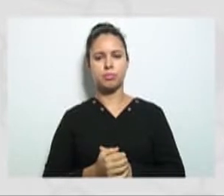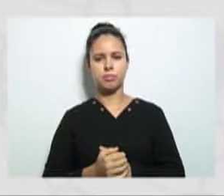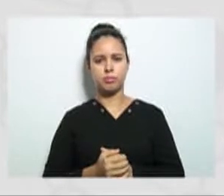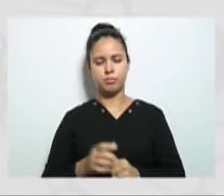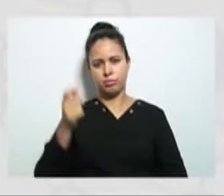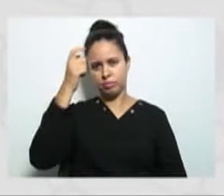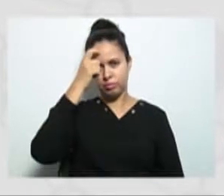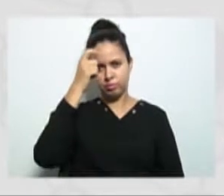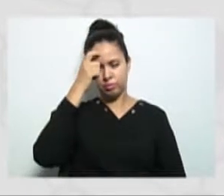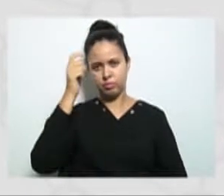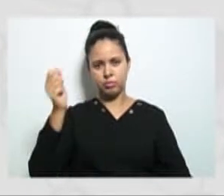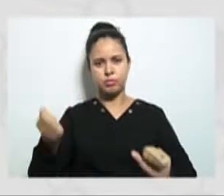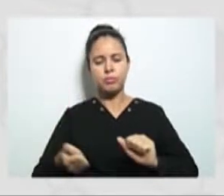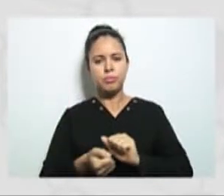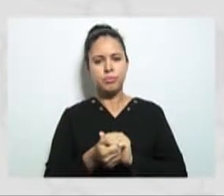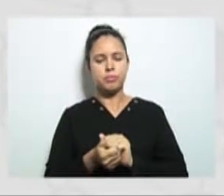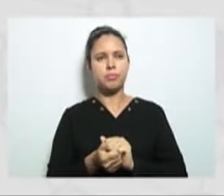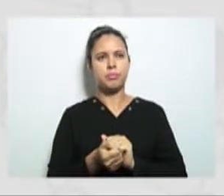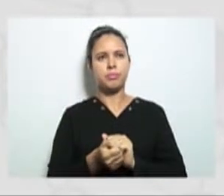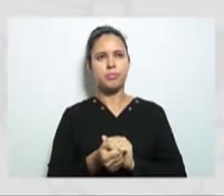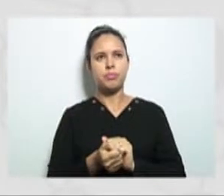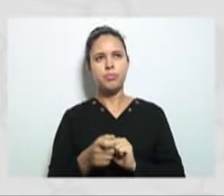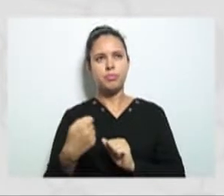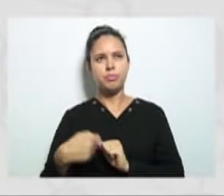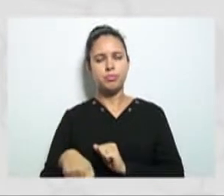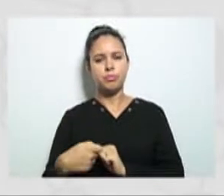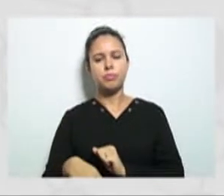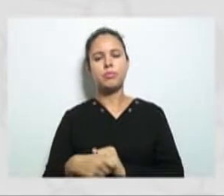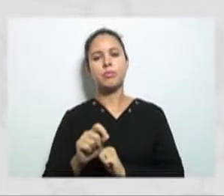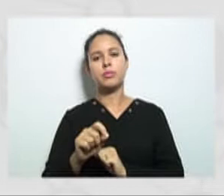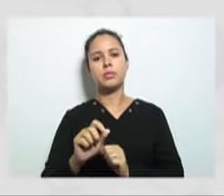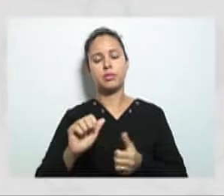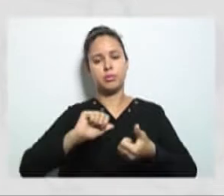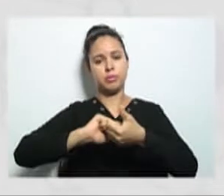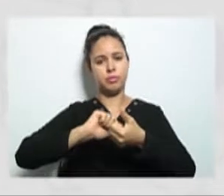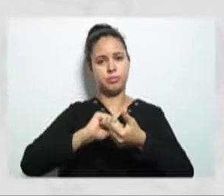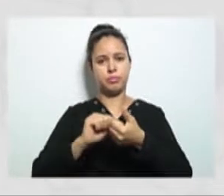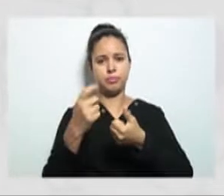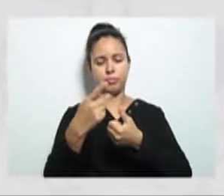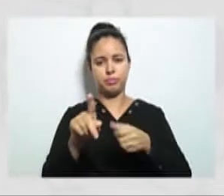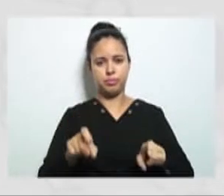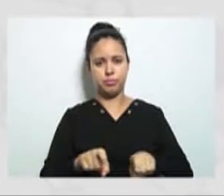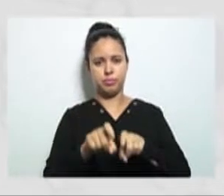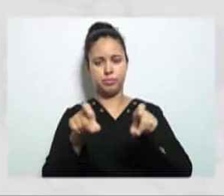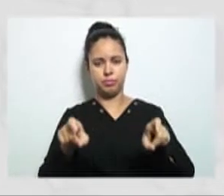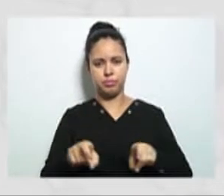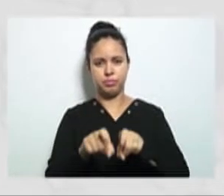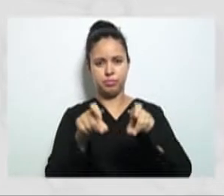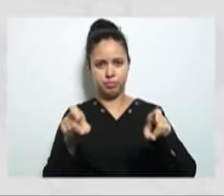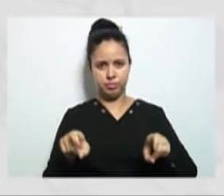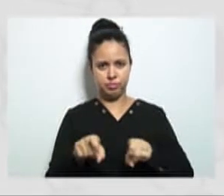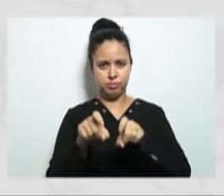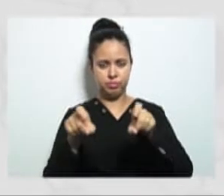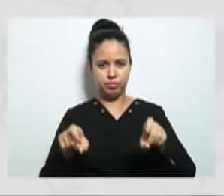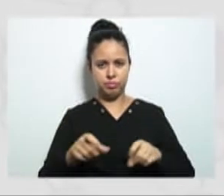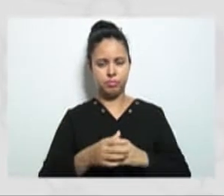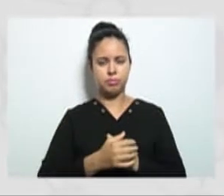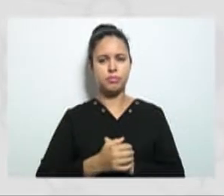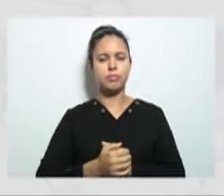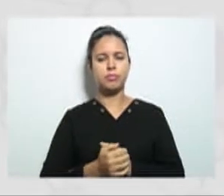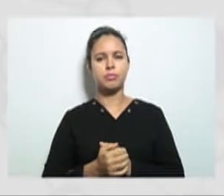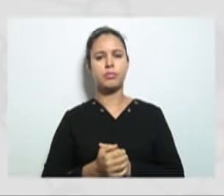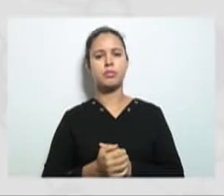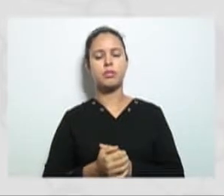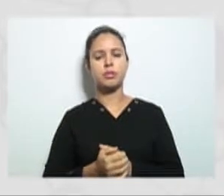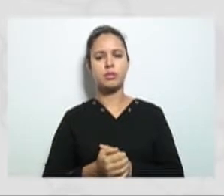junto com o processador, definem a qualidade do seu equipamento, tá, gente? Então, você vai ver, eu vou